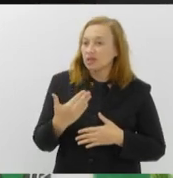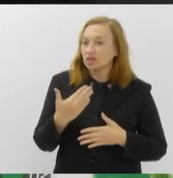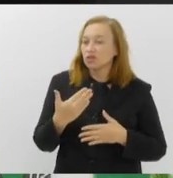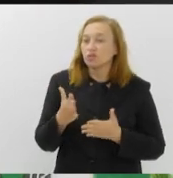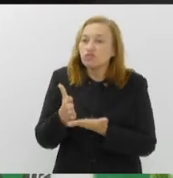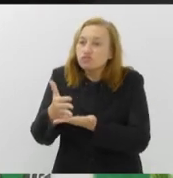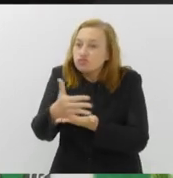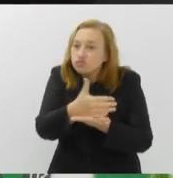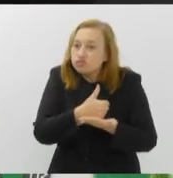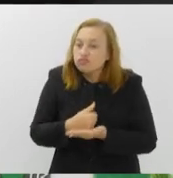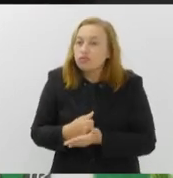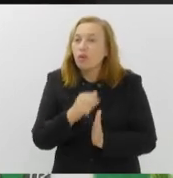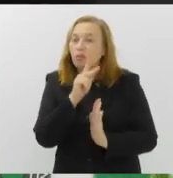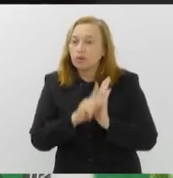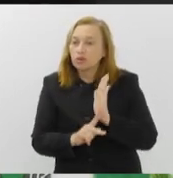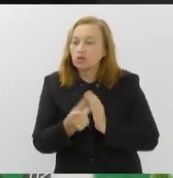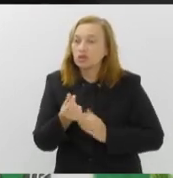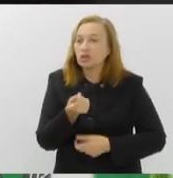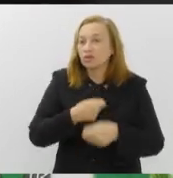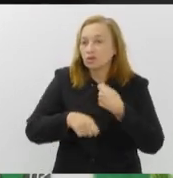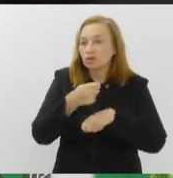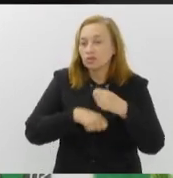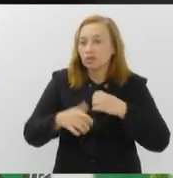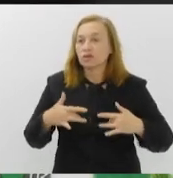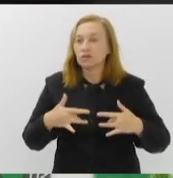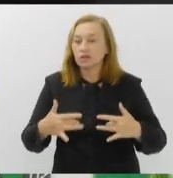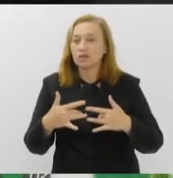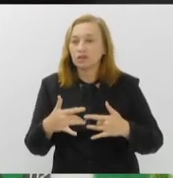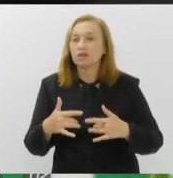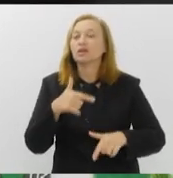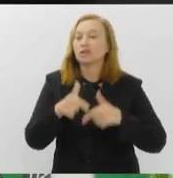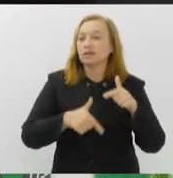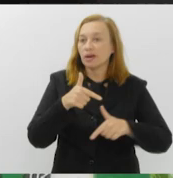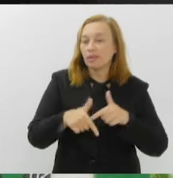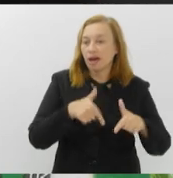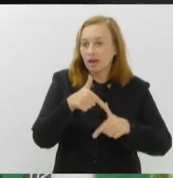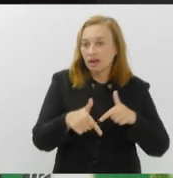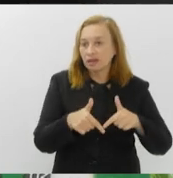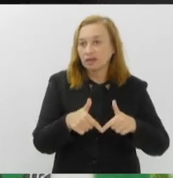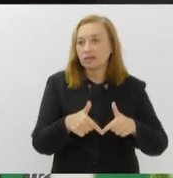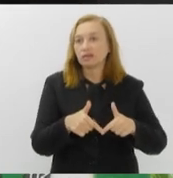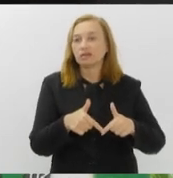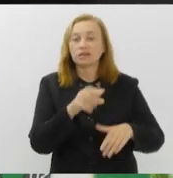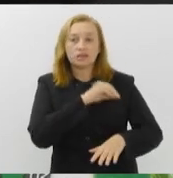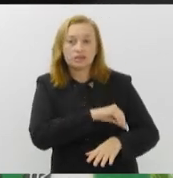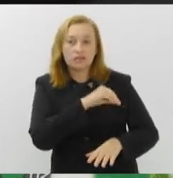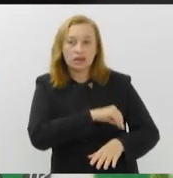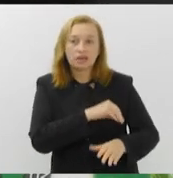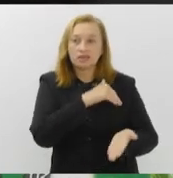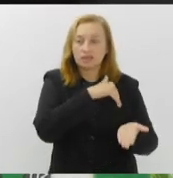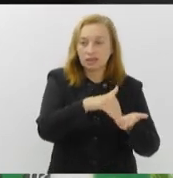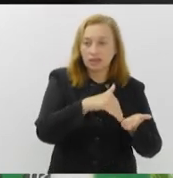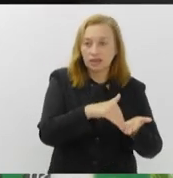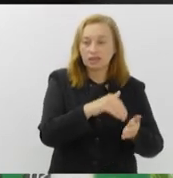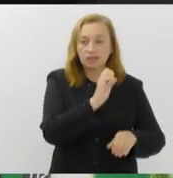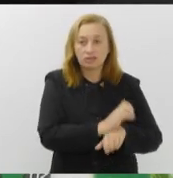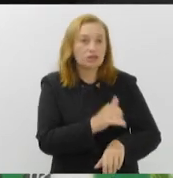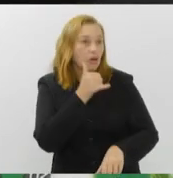dos projetos de economia solidária e geração de trabalho e renda da Secretaria Estadual da Mulher,